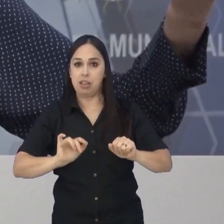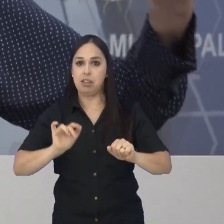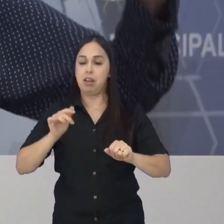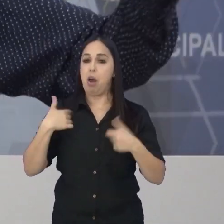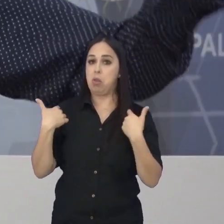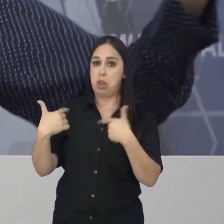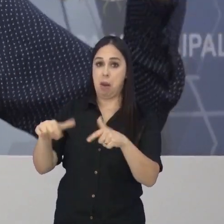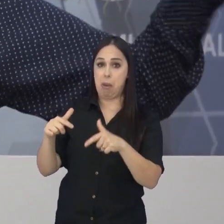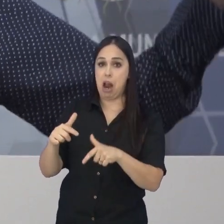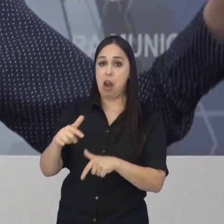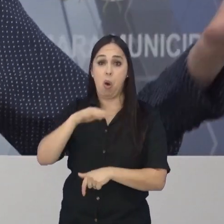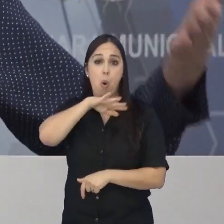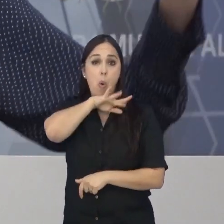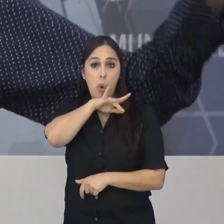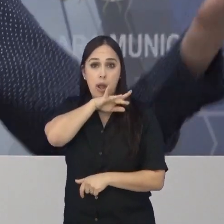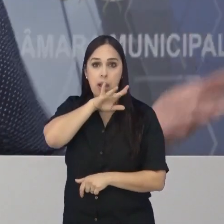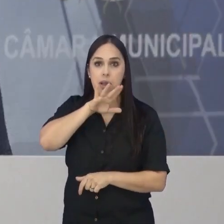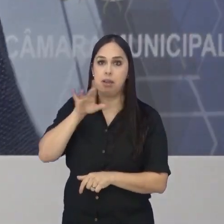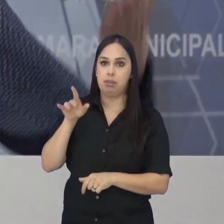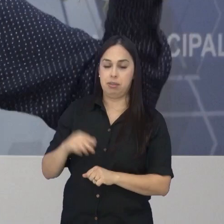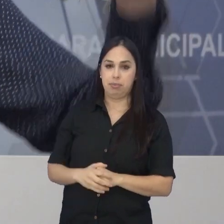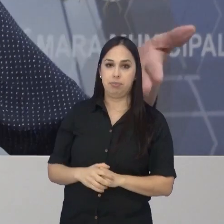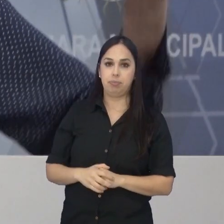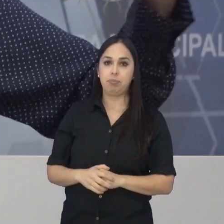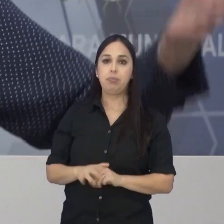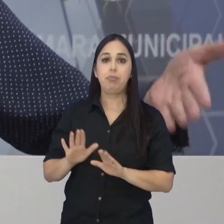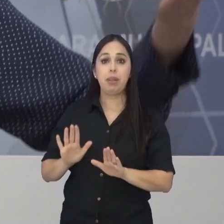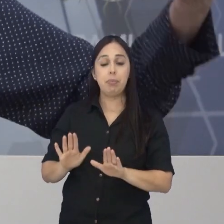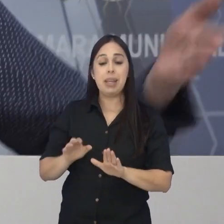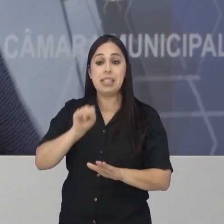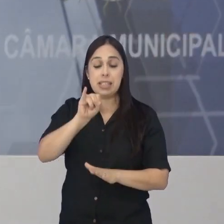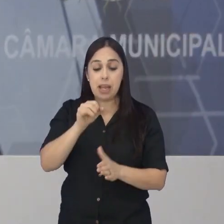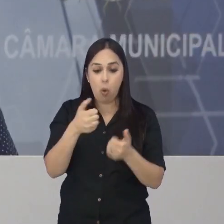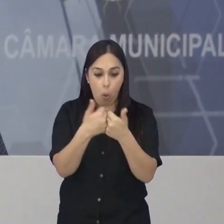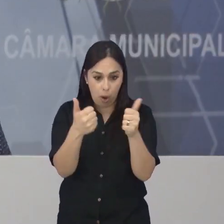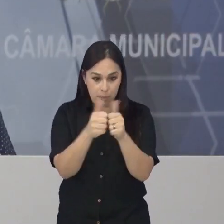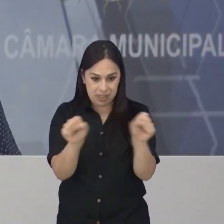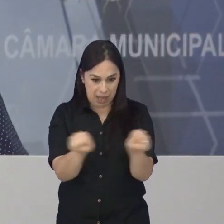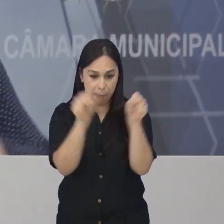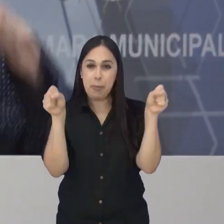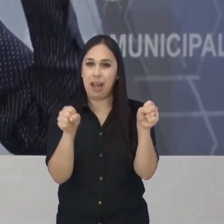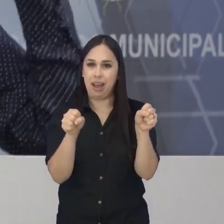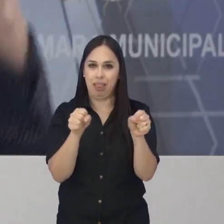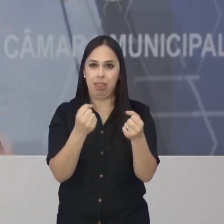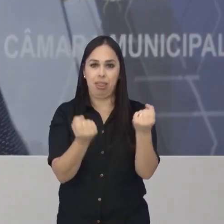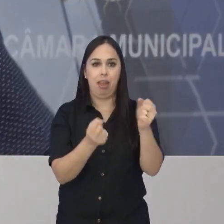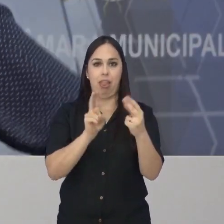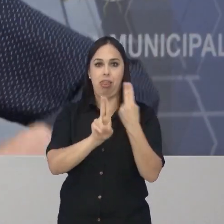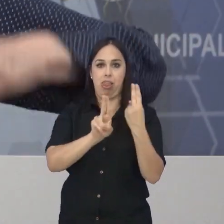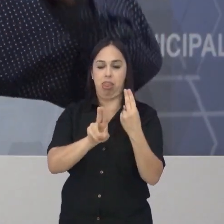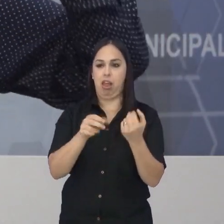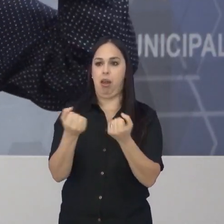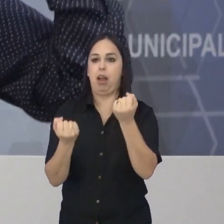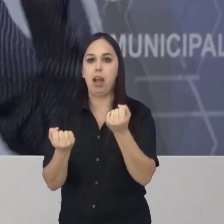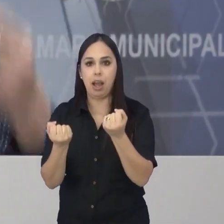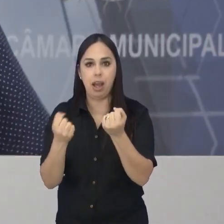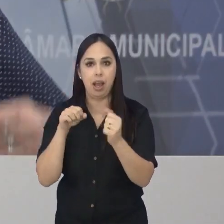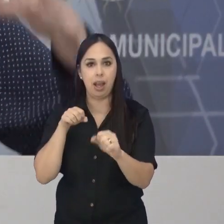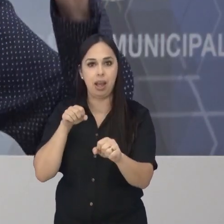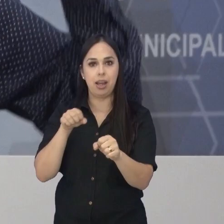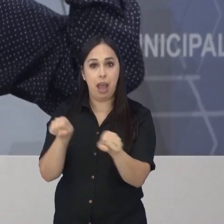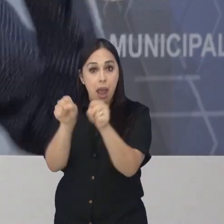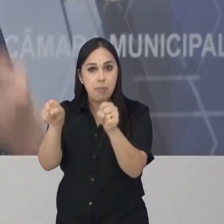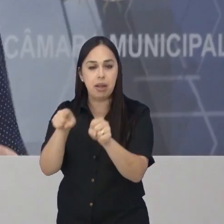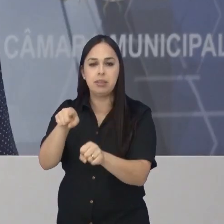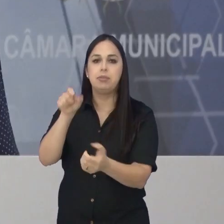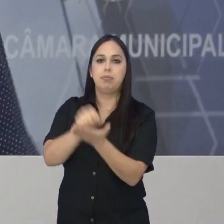um instrumento legal para cumprir a lei por carro quebrado no meio da avenida. E eu lastimo muito que uma casa de